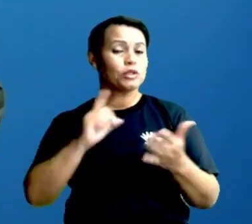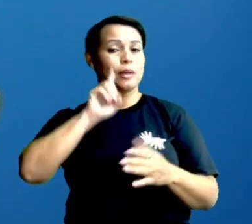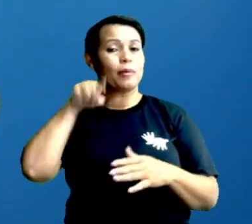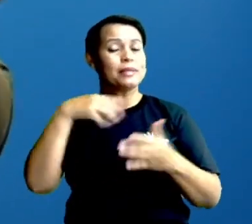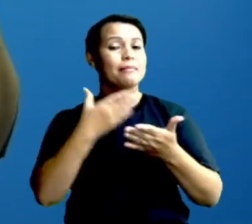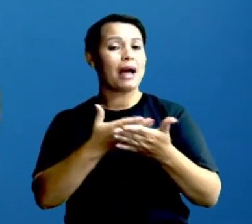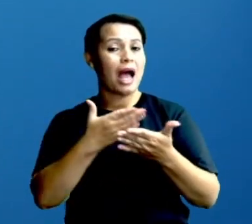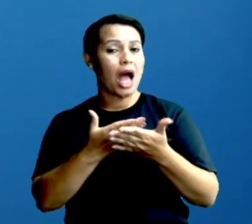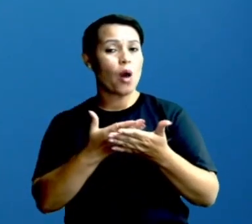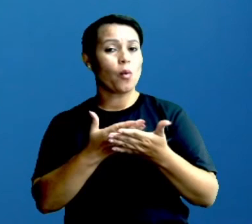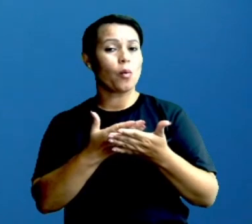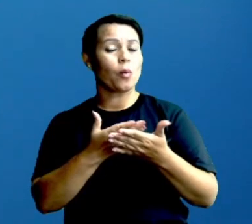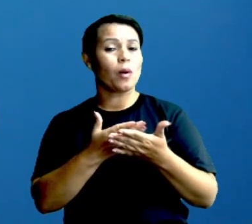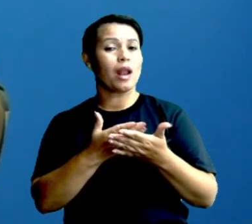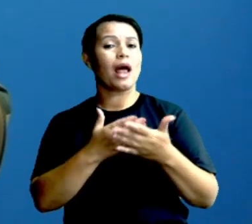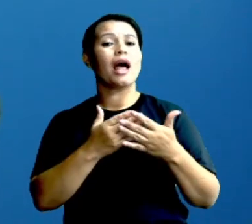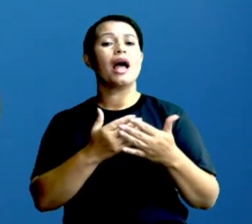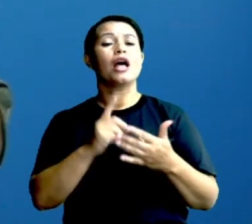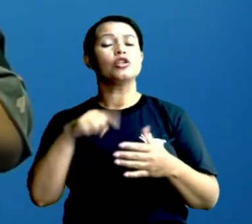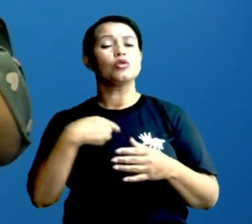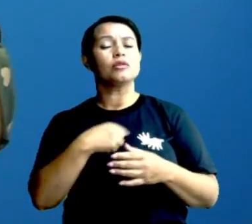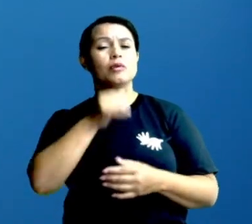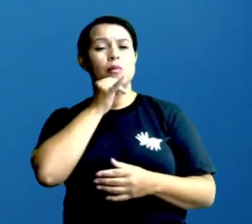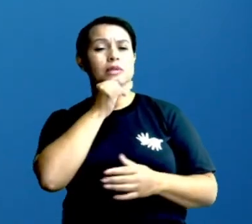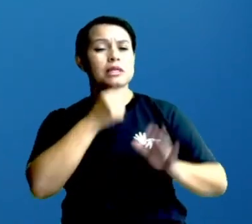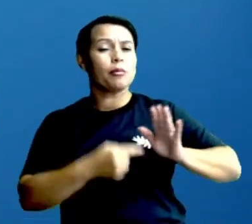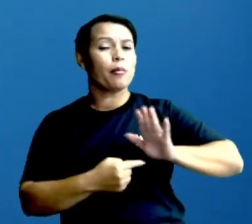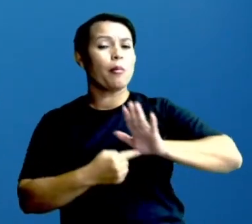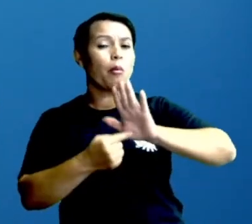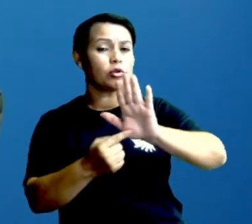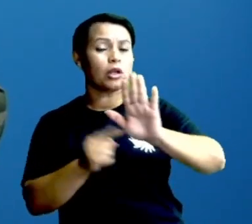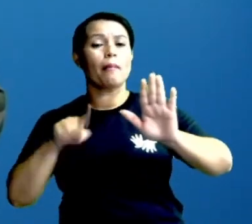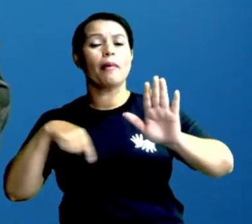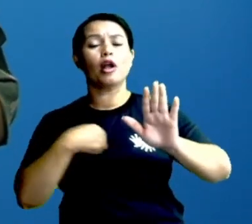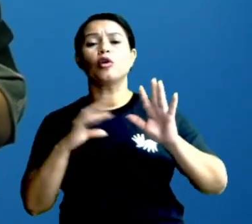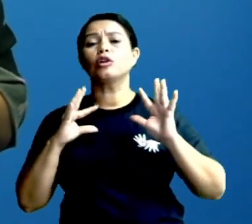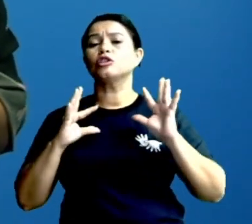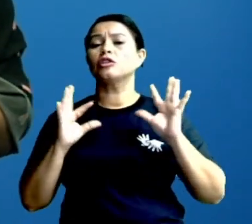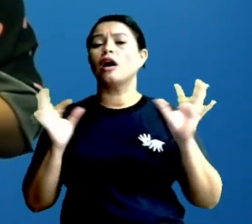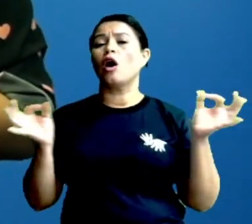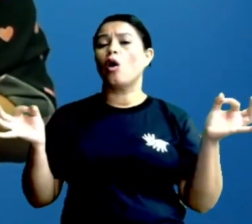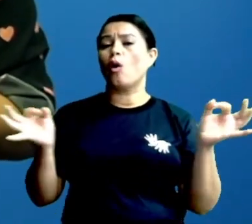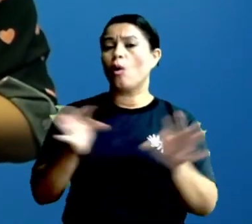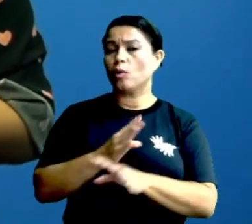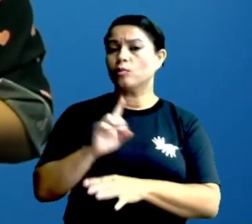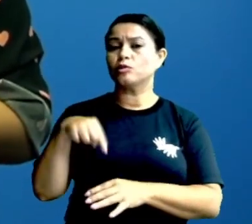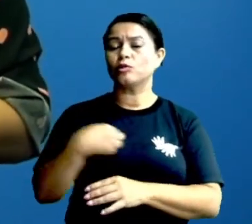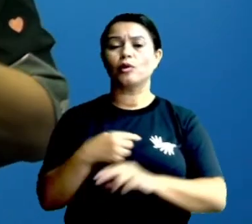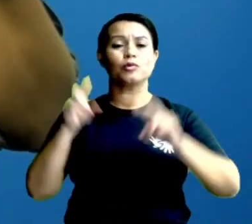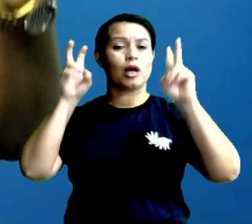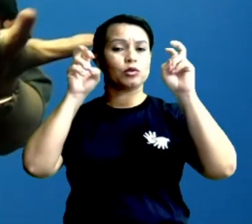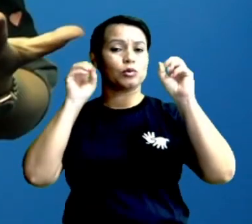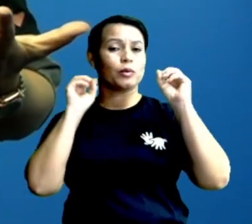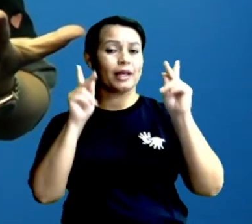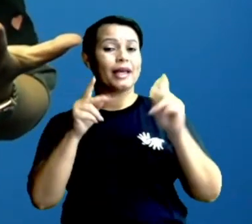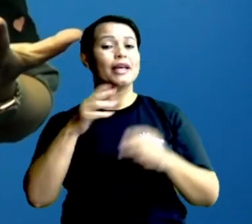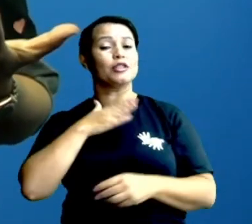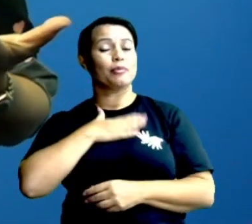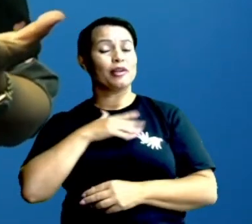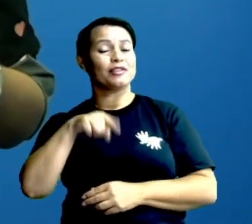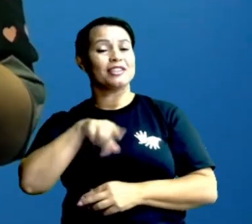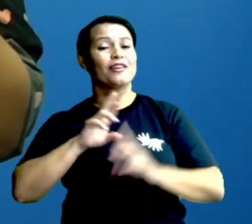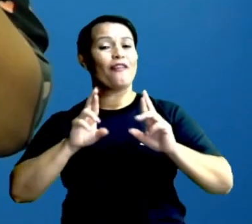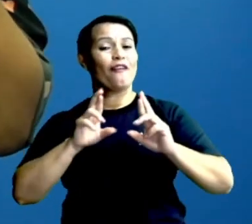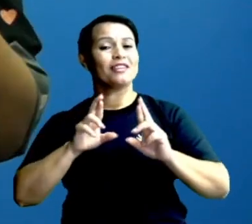Na próxima aula, eu trago mais alguns exemplos para a gente concluir o nosso assunto, tá certo? Espero que vocês